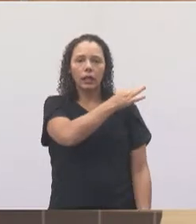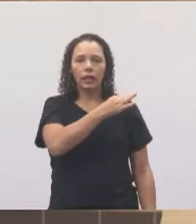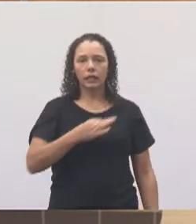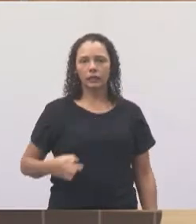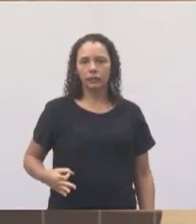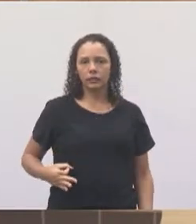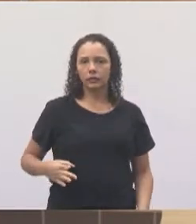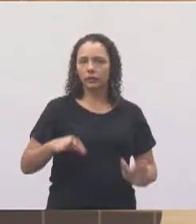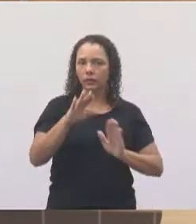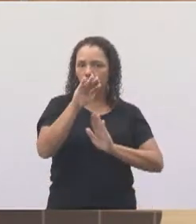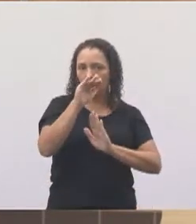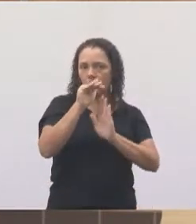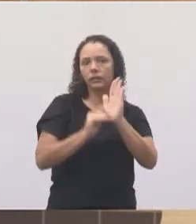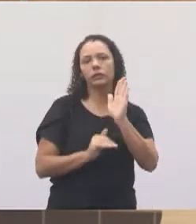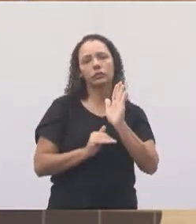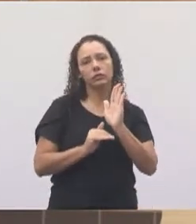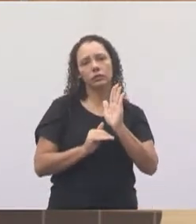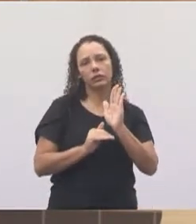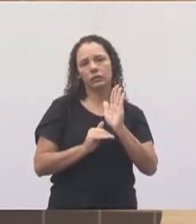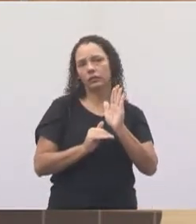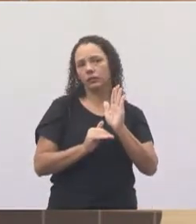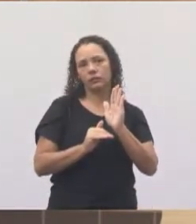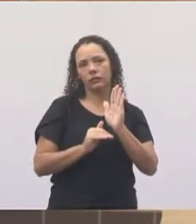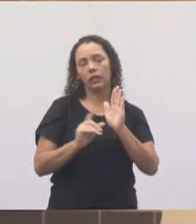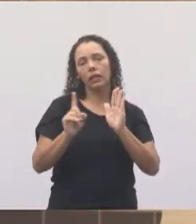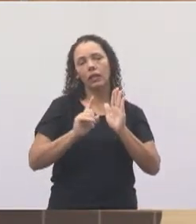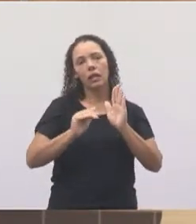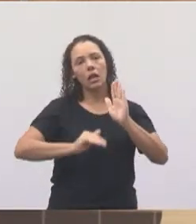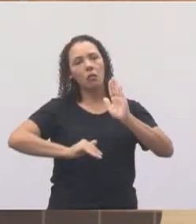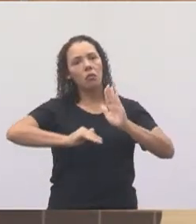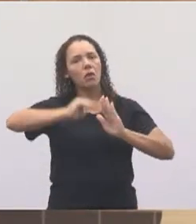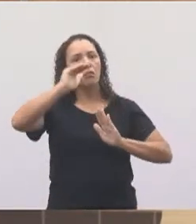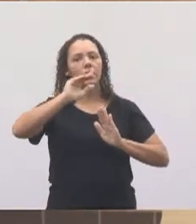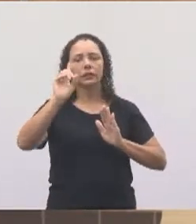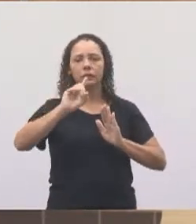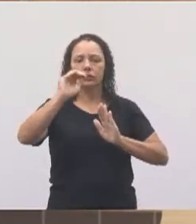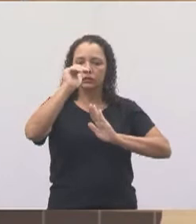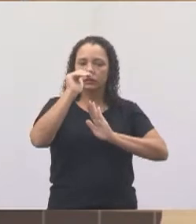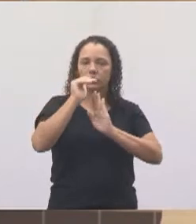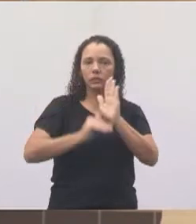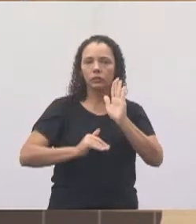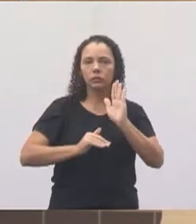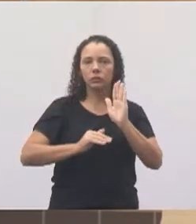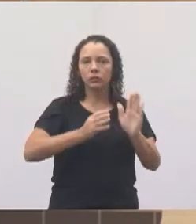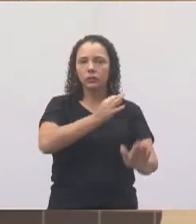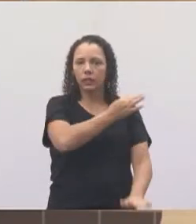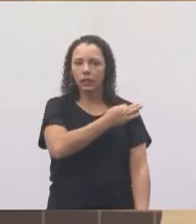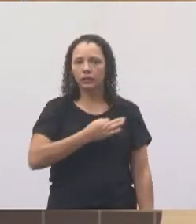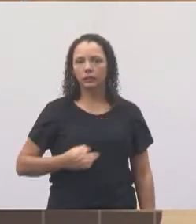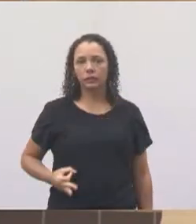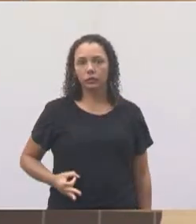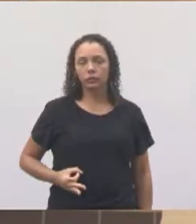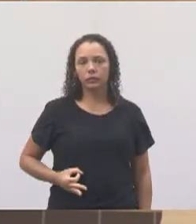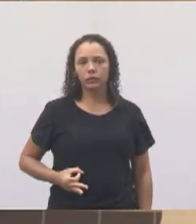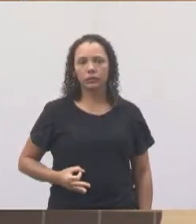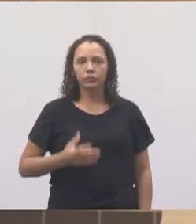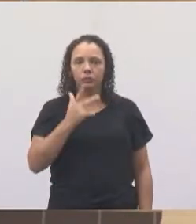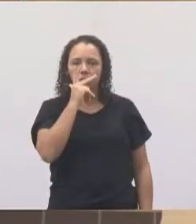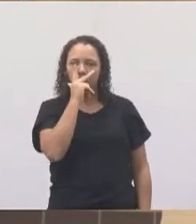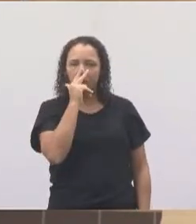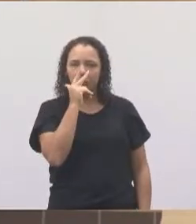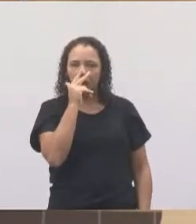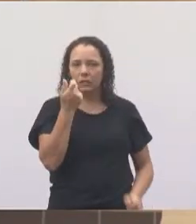Ele reduz, então não aumenta a alíquota, não é? Nos parece que isso precisa